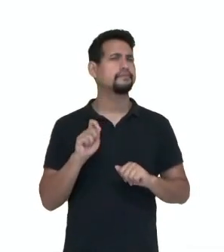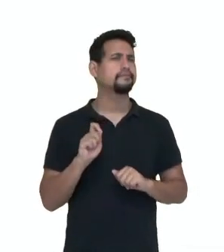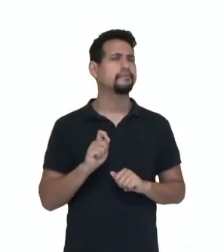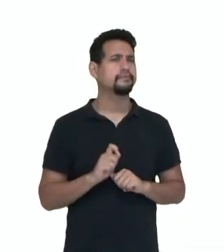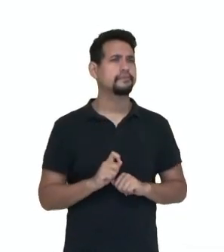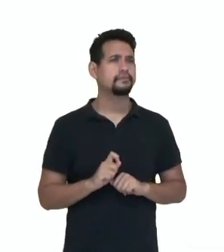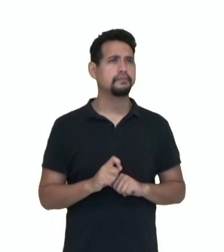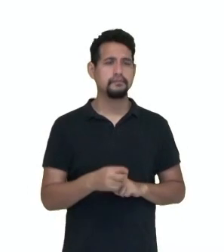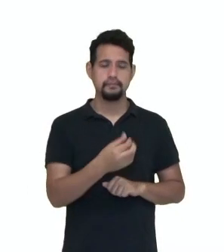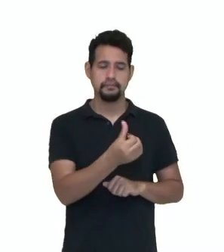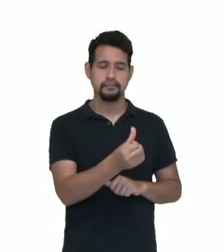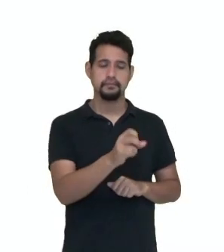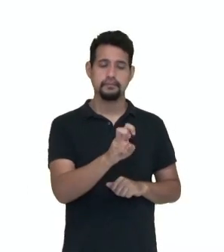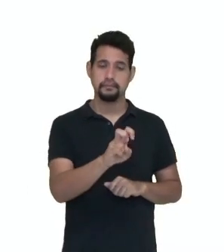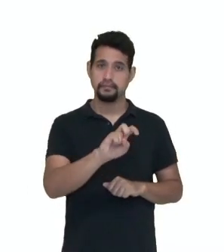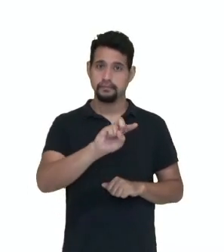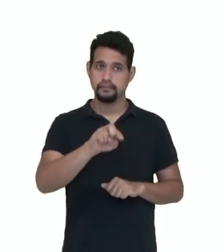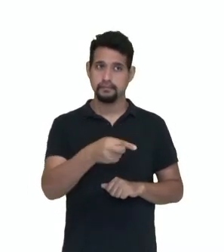ó,